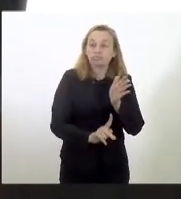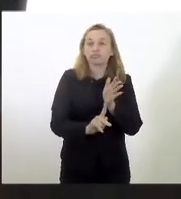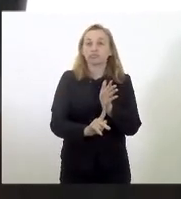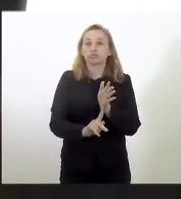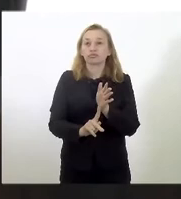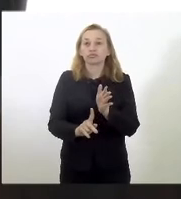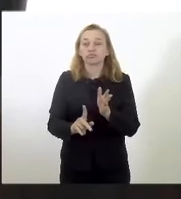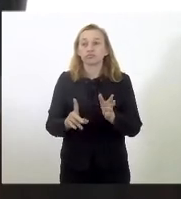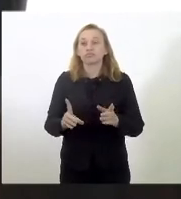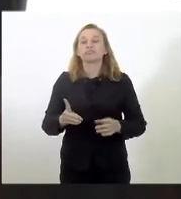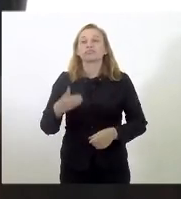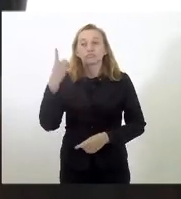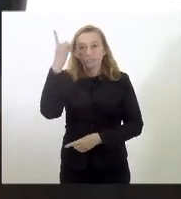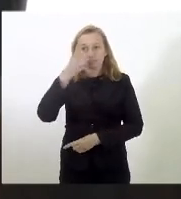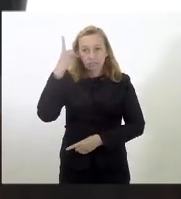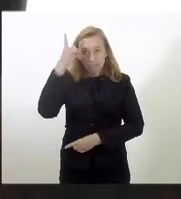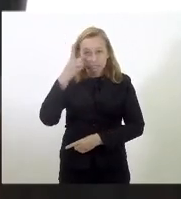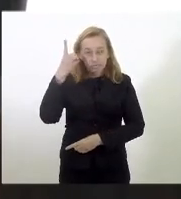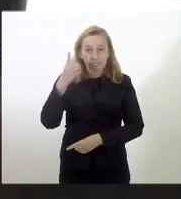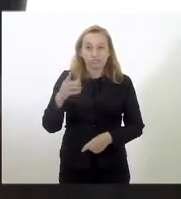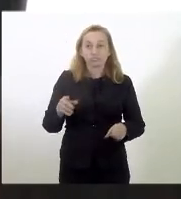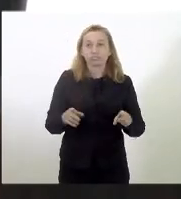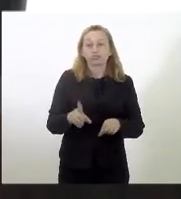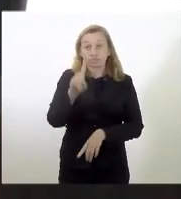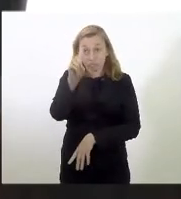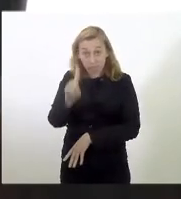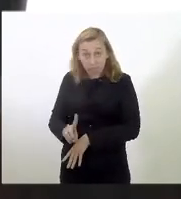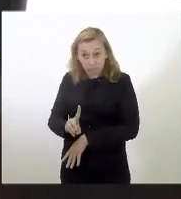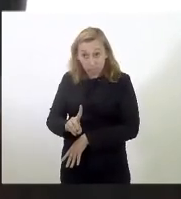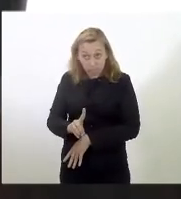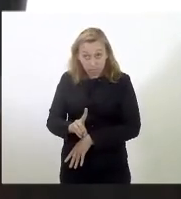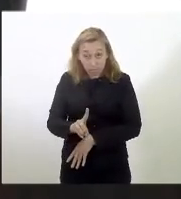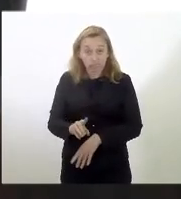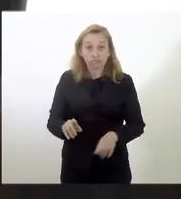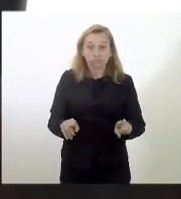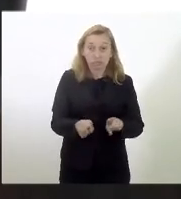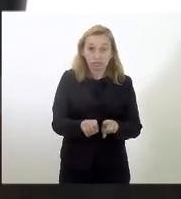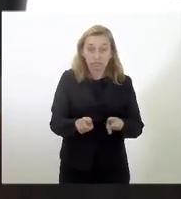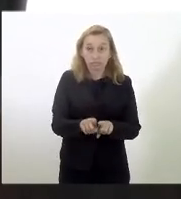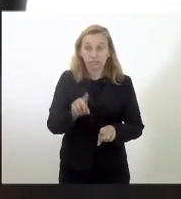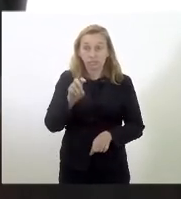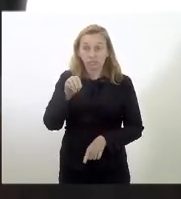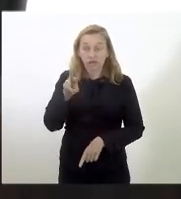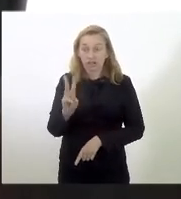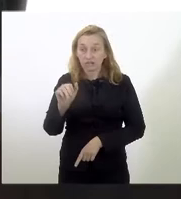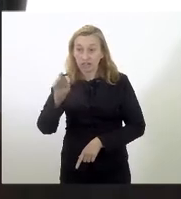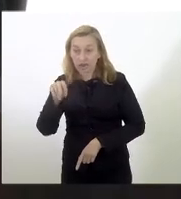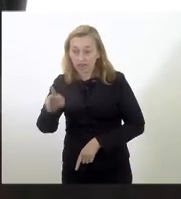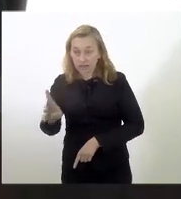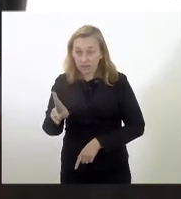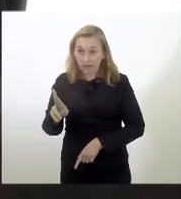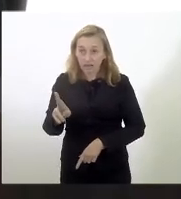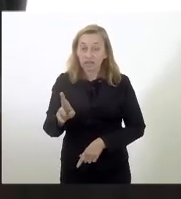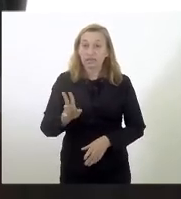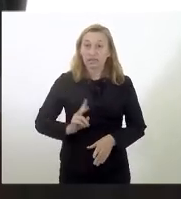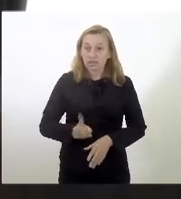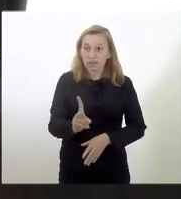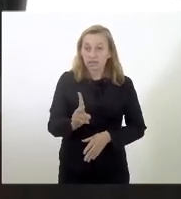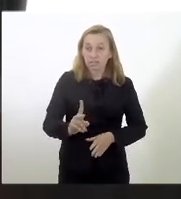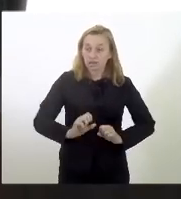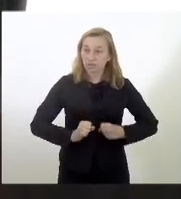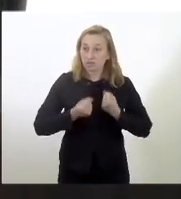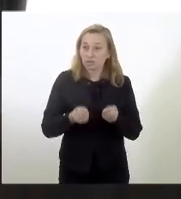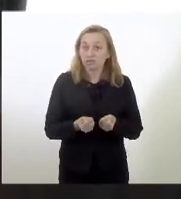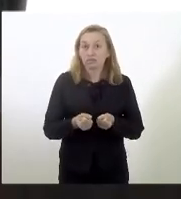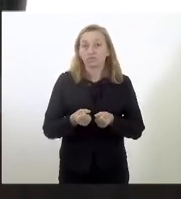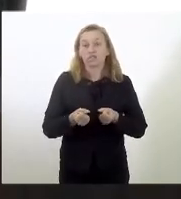Fluminense. Todos os servidores, o diretor Wagner Victor, sempre empenhado na conclusão desse trabalho, dizer